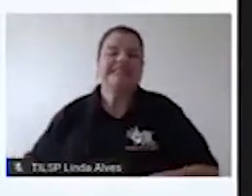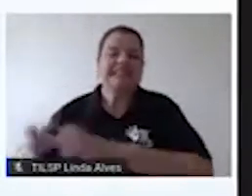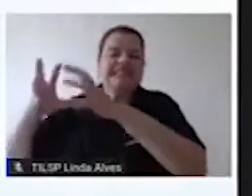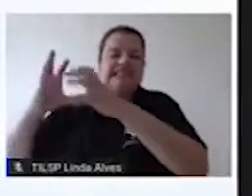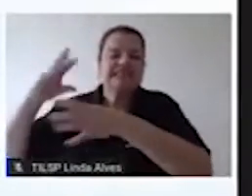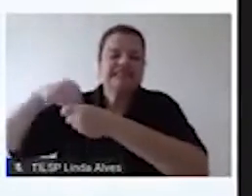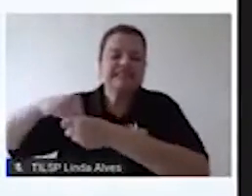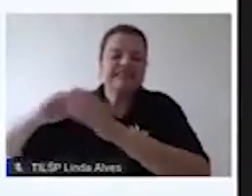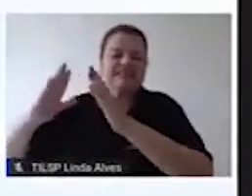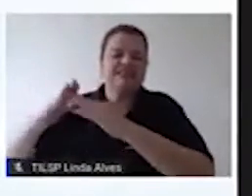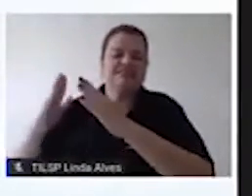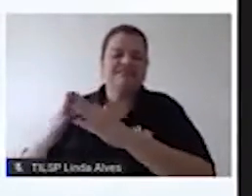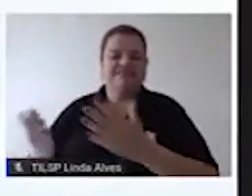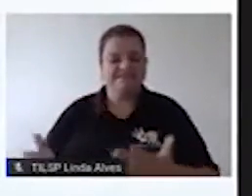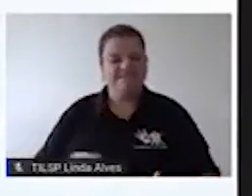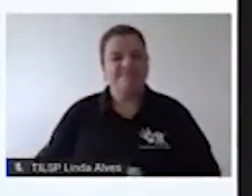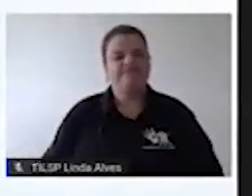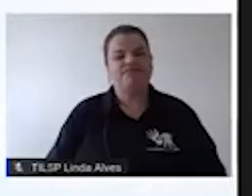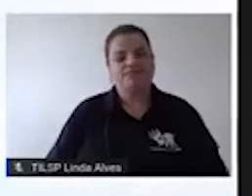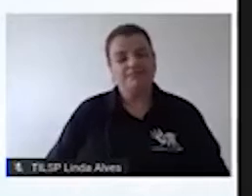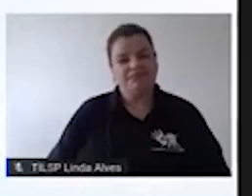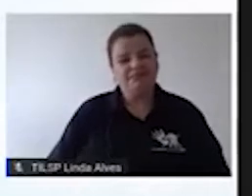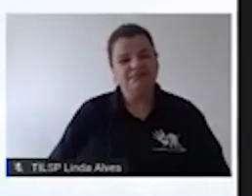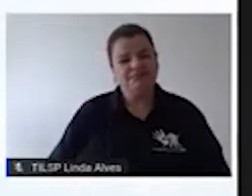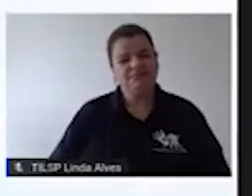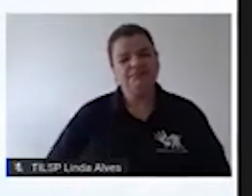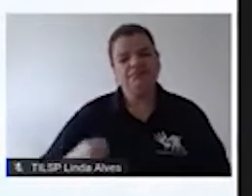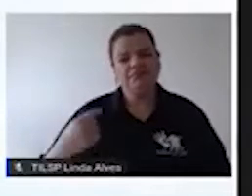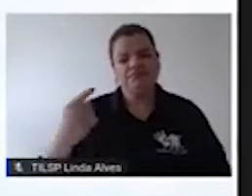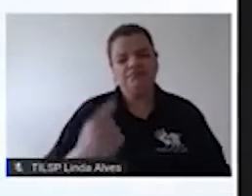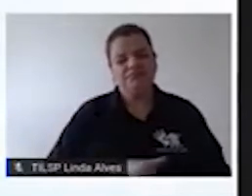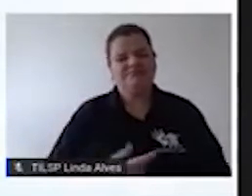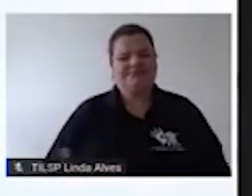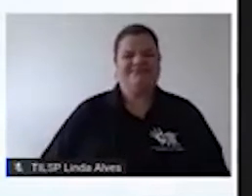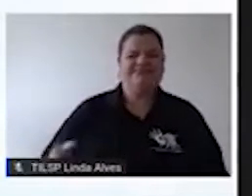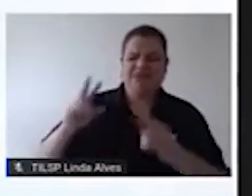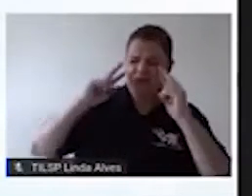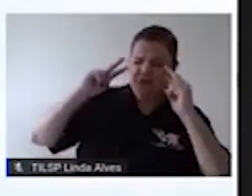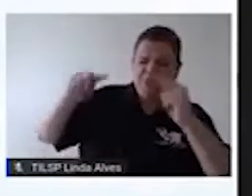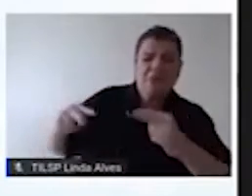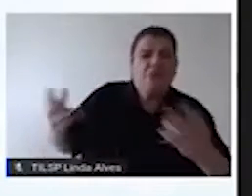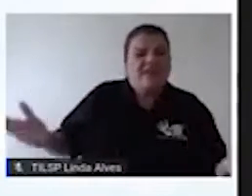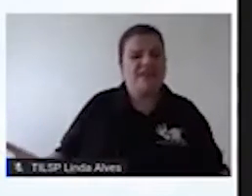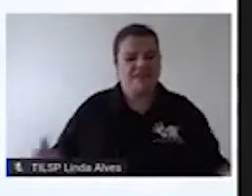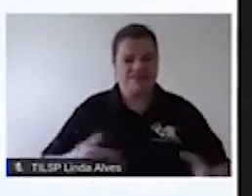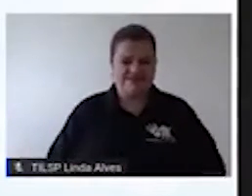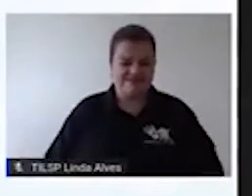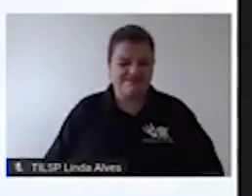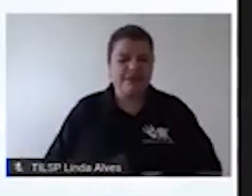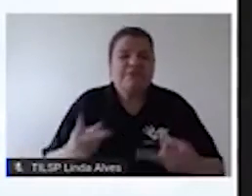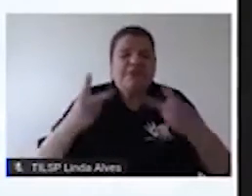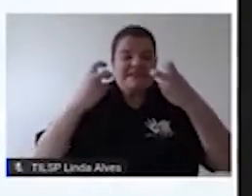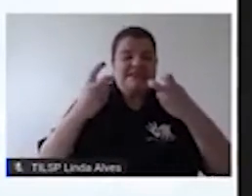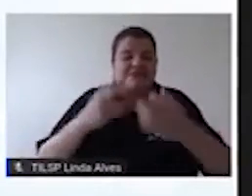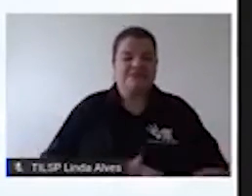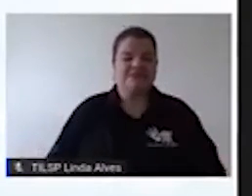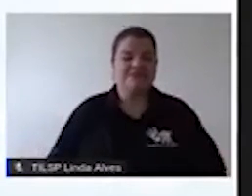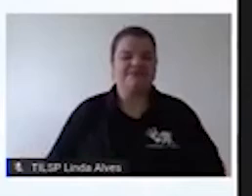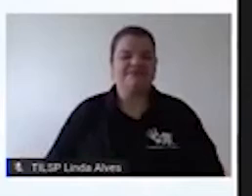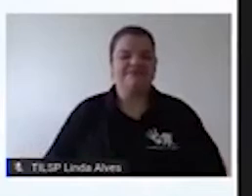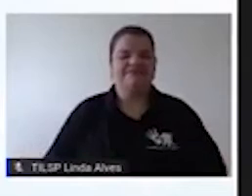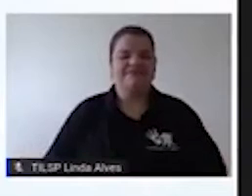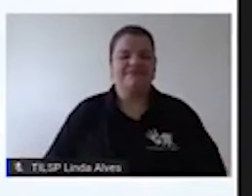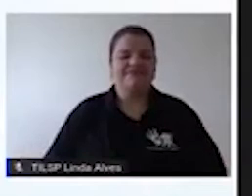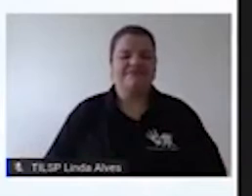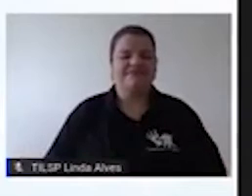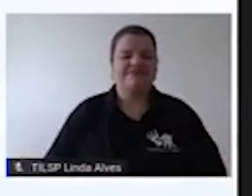De causas anteriores, né? E a gente não olha para essas coisas, né?